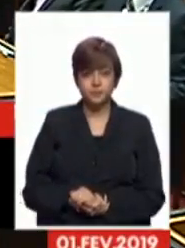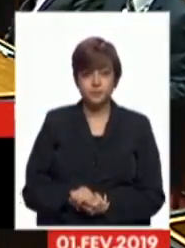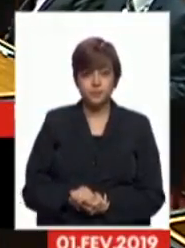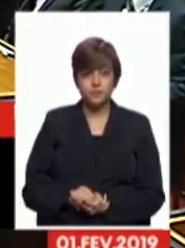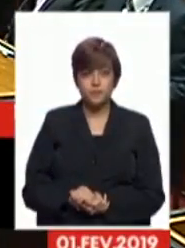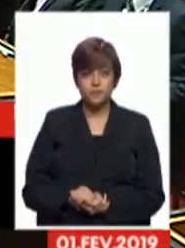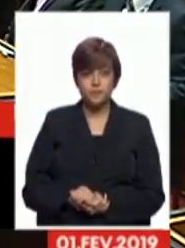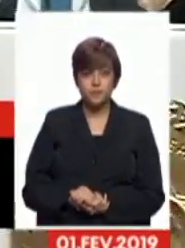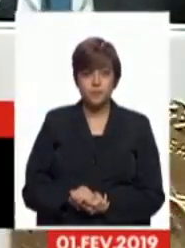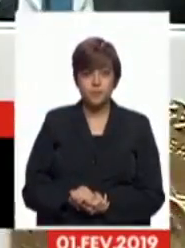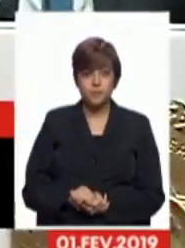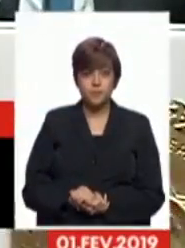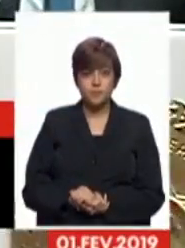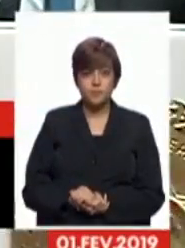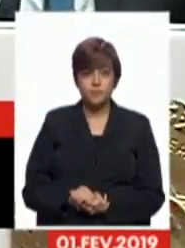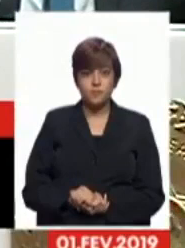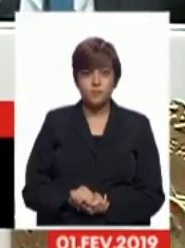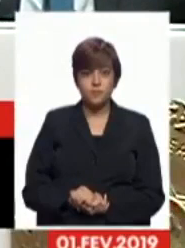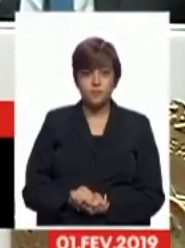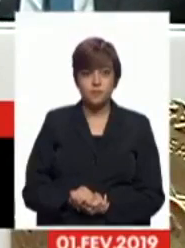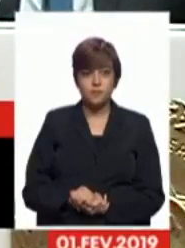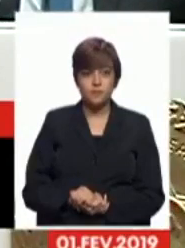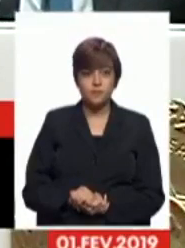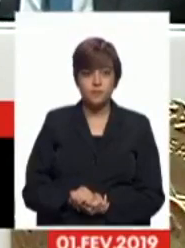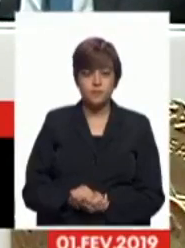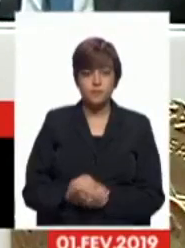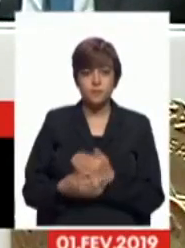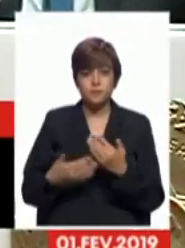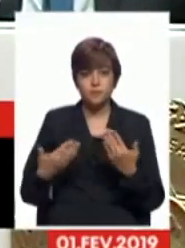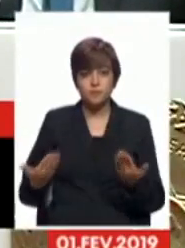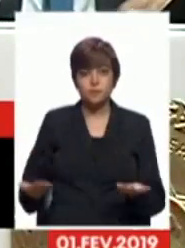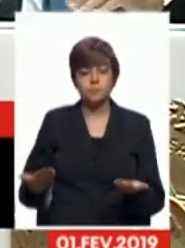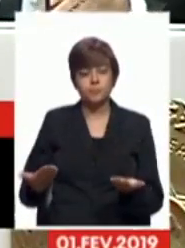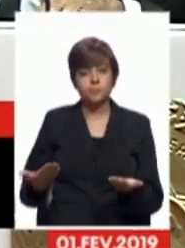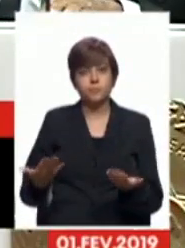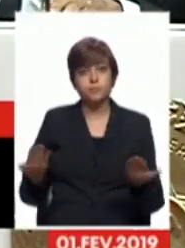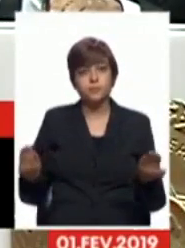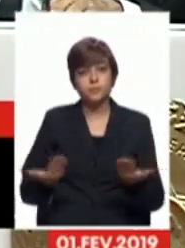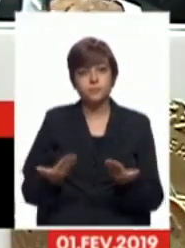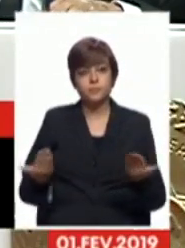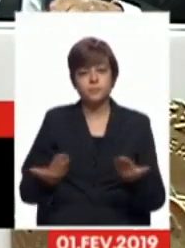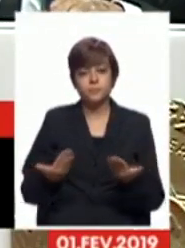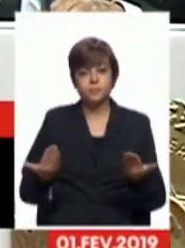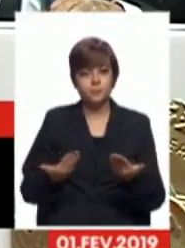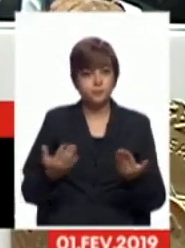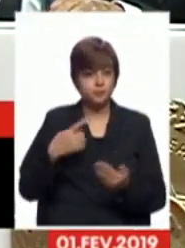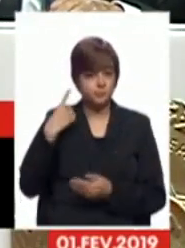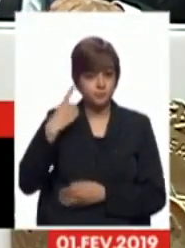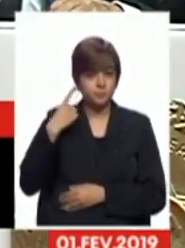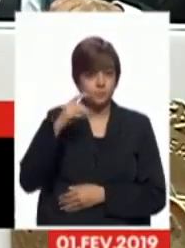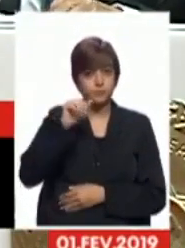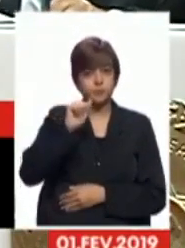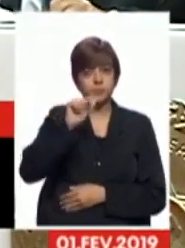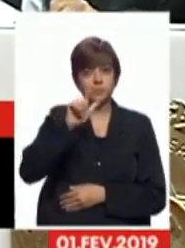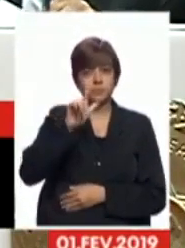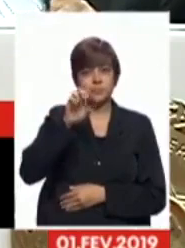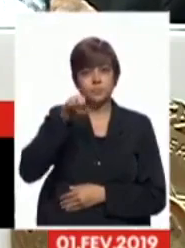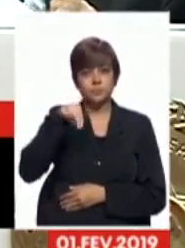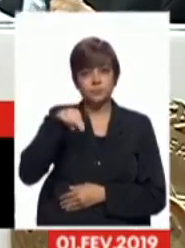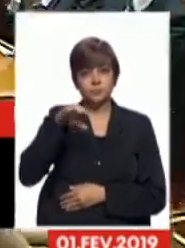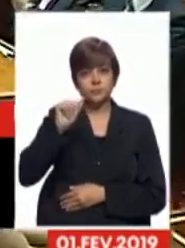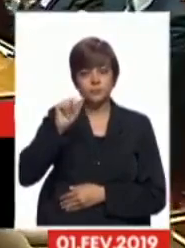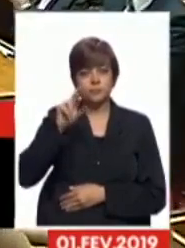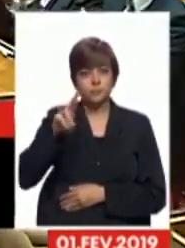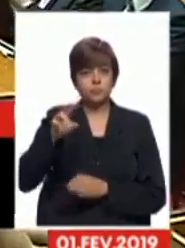Portanto, já está autenticada a lista e está eleito o deputado Alencar da Silveira Júnior para